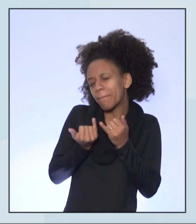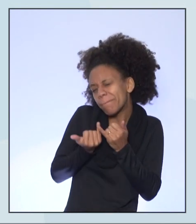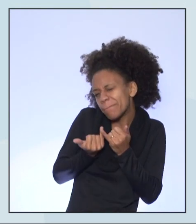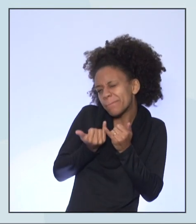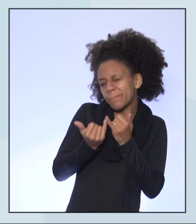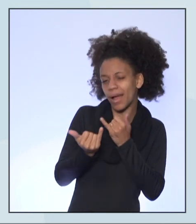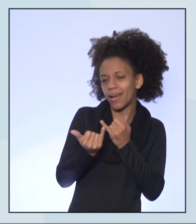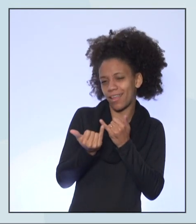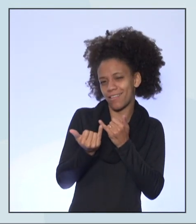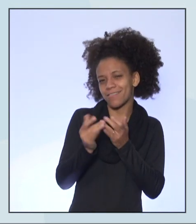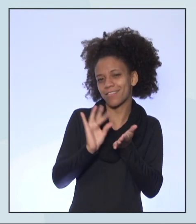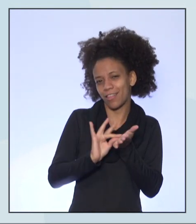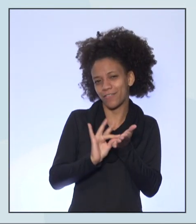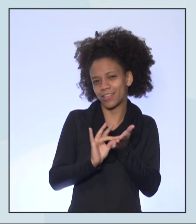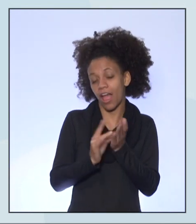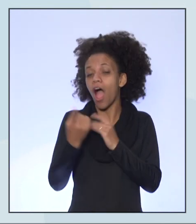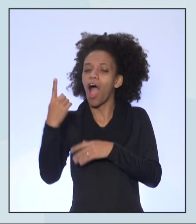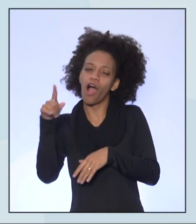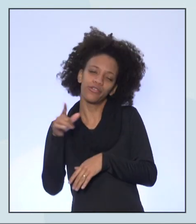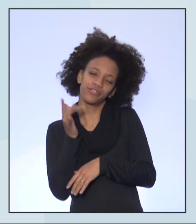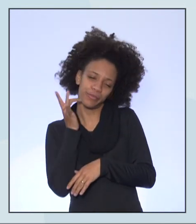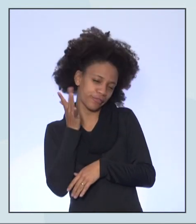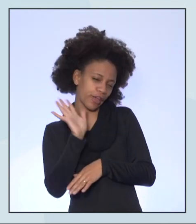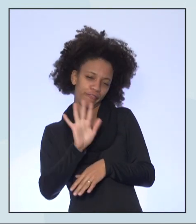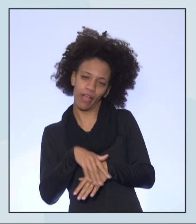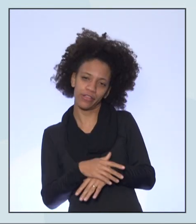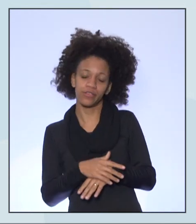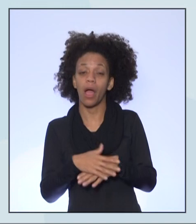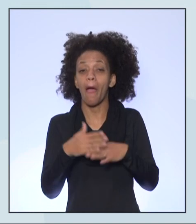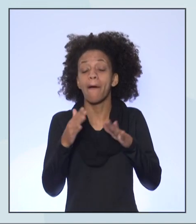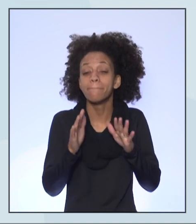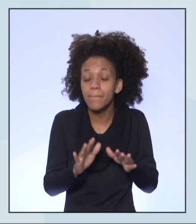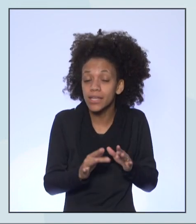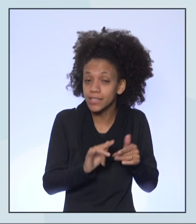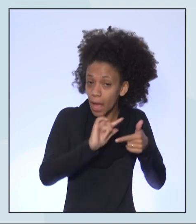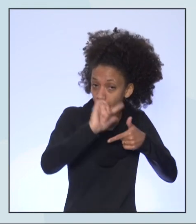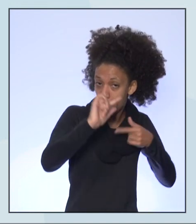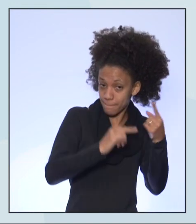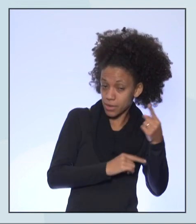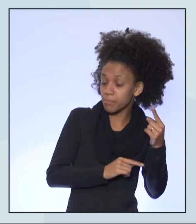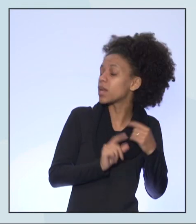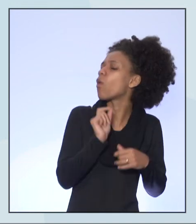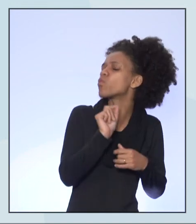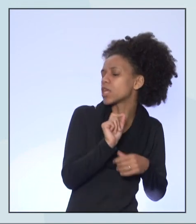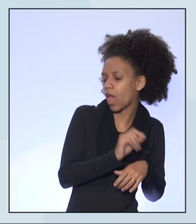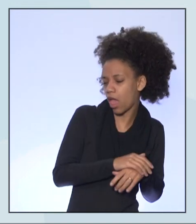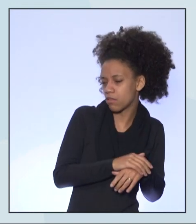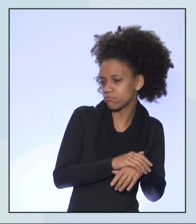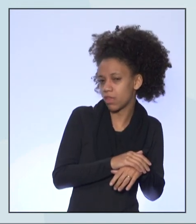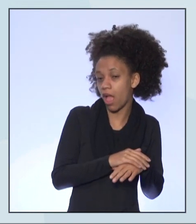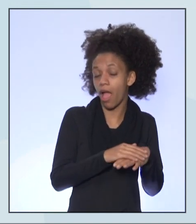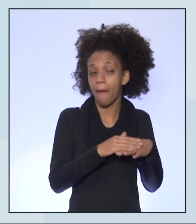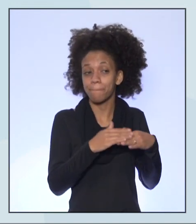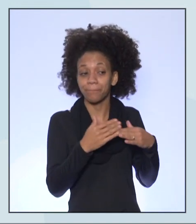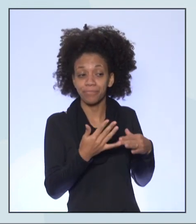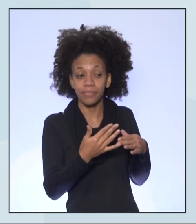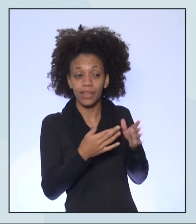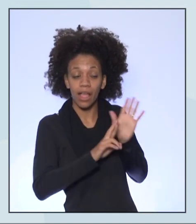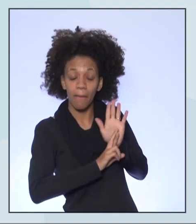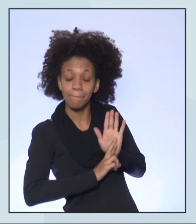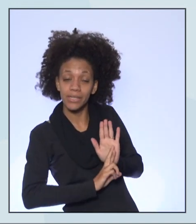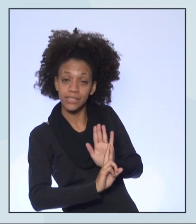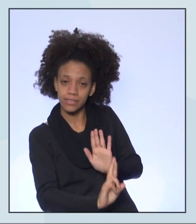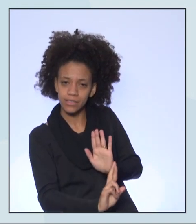né? A última vai ficar fácil de adivinhar. Vai. Vamos lá. A primeira imagem, então, quem seria? Eles são